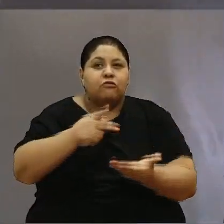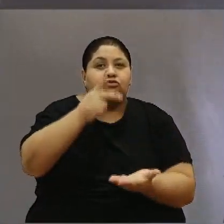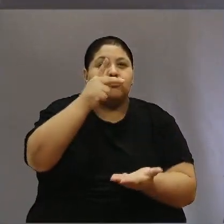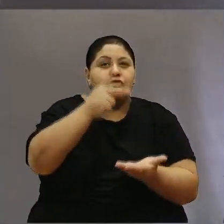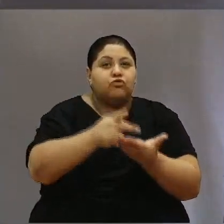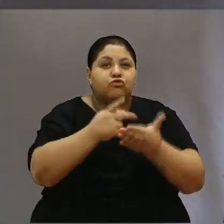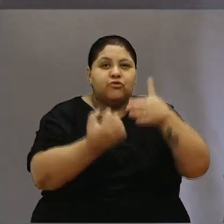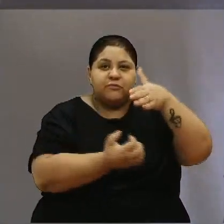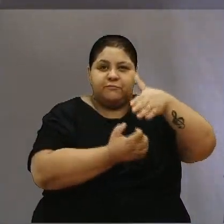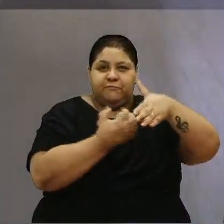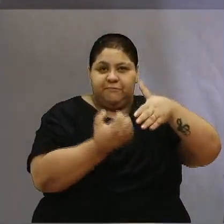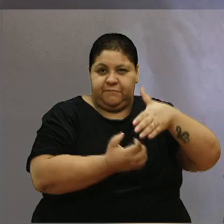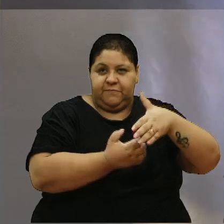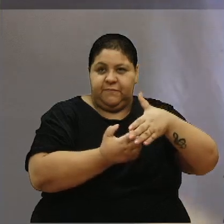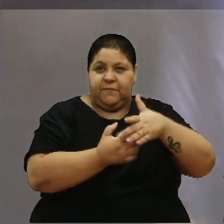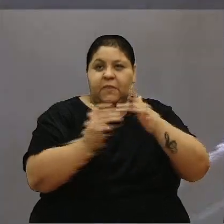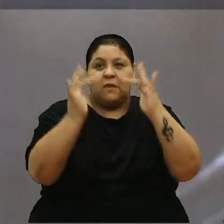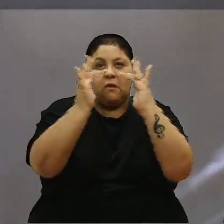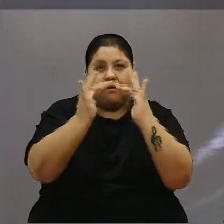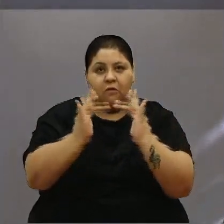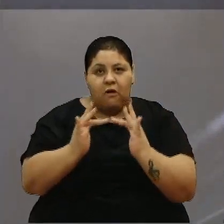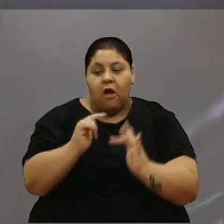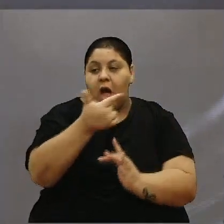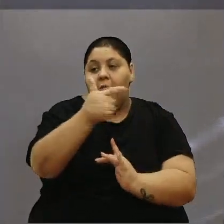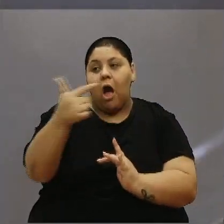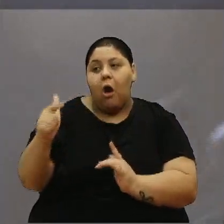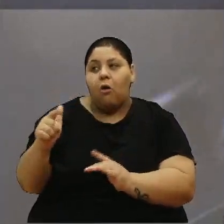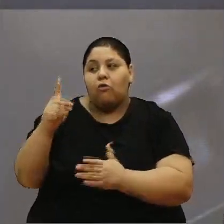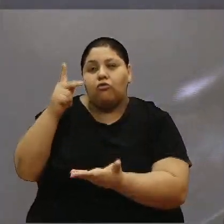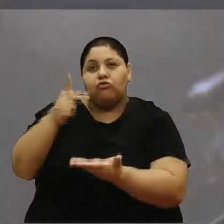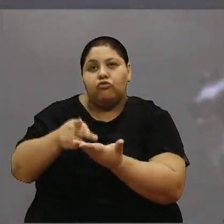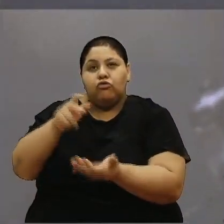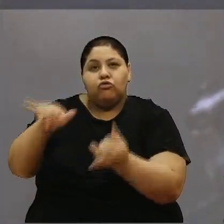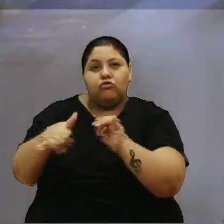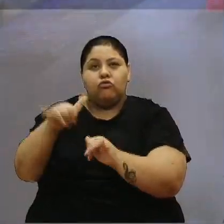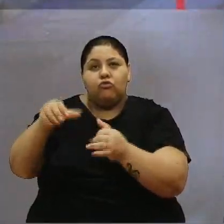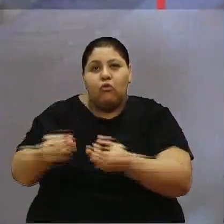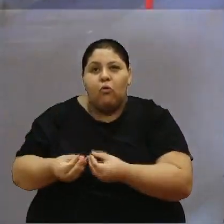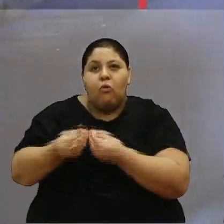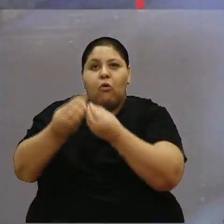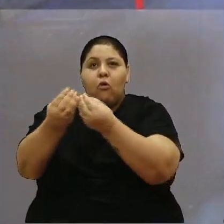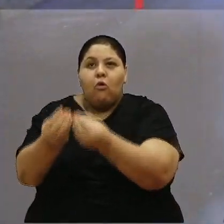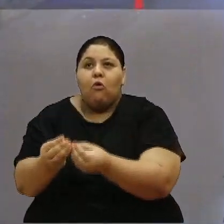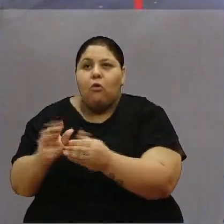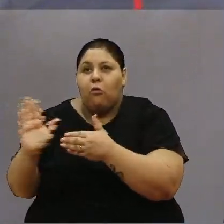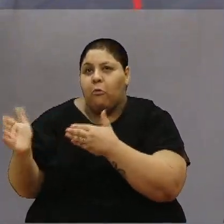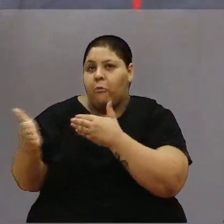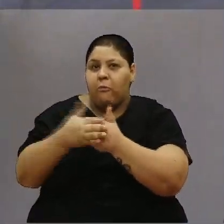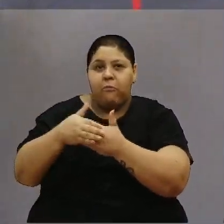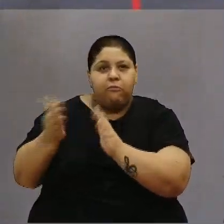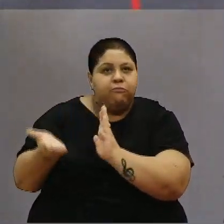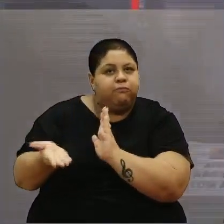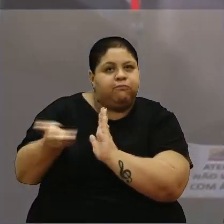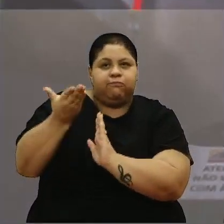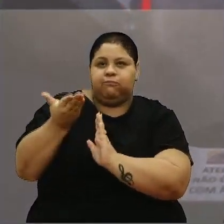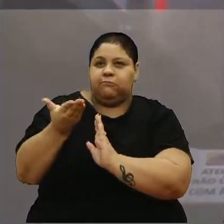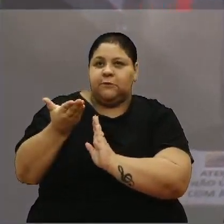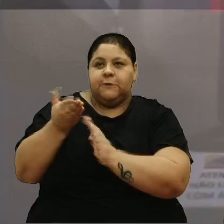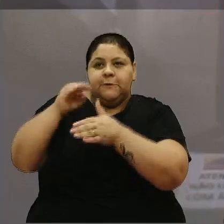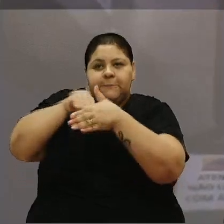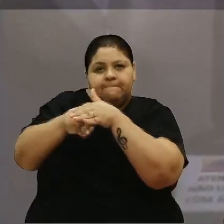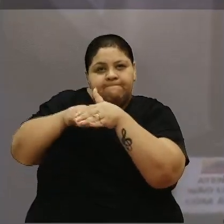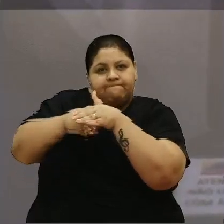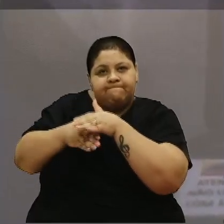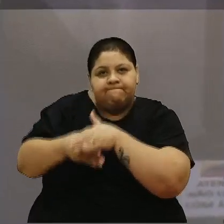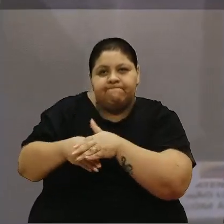Autotrave. Quando combinado a outros materiais, oferece vedação de alta performance, adaptando-se